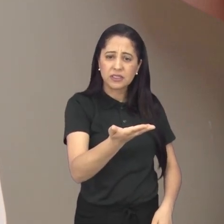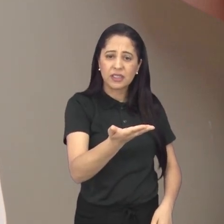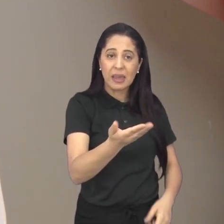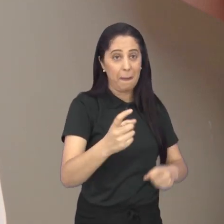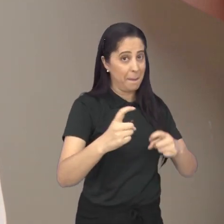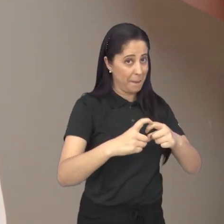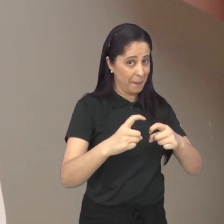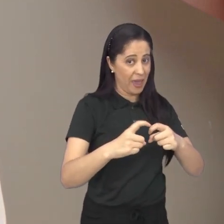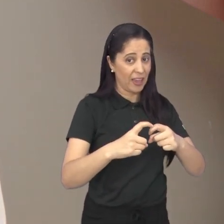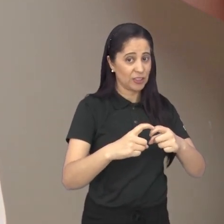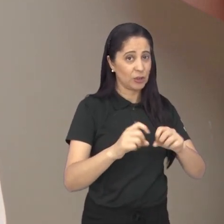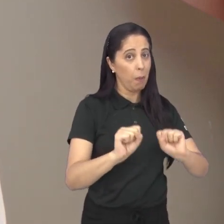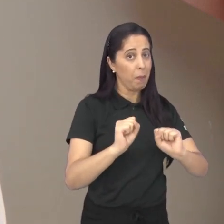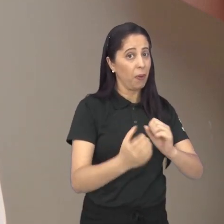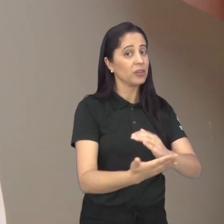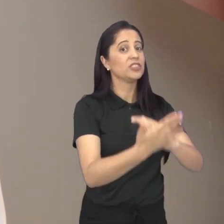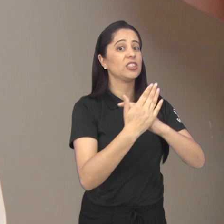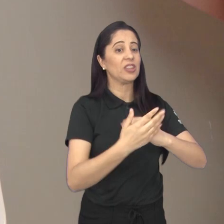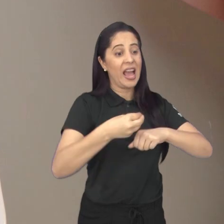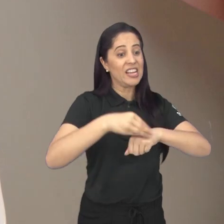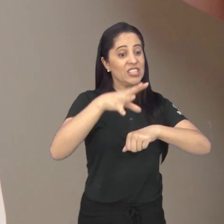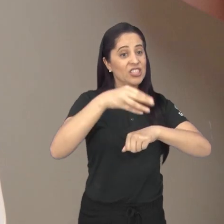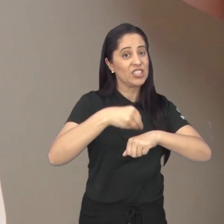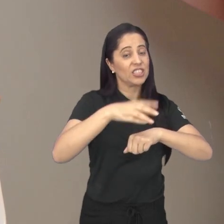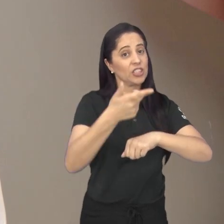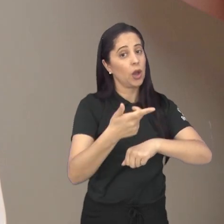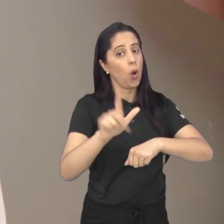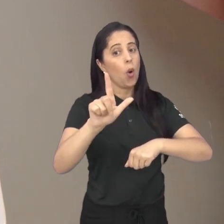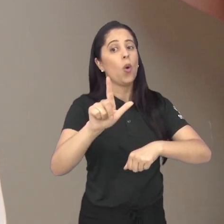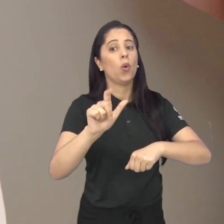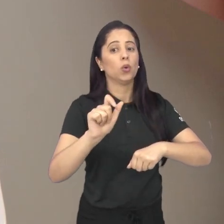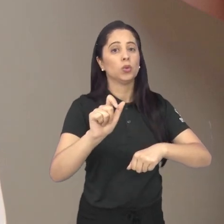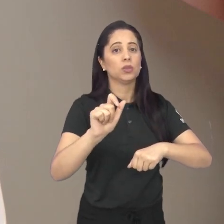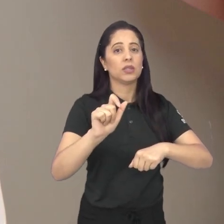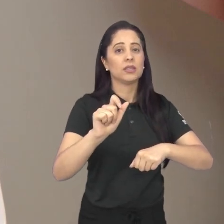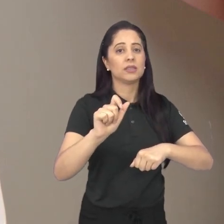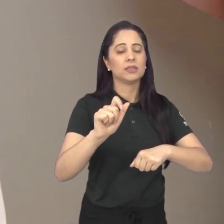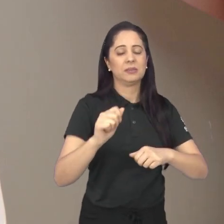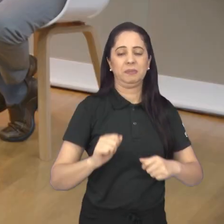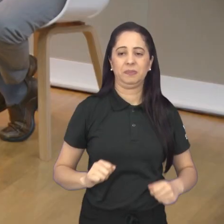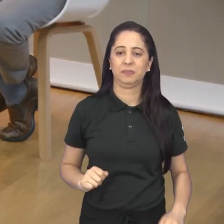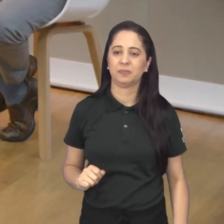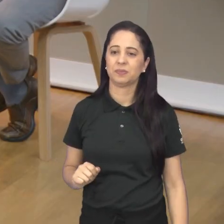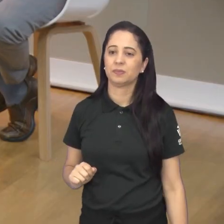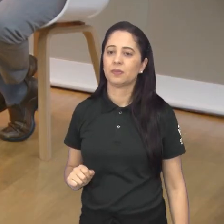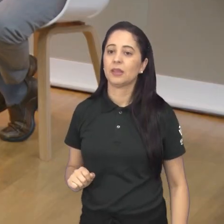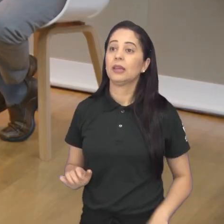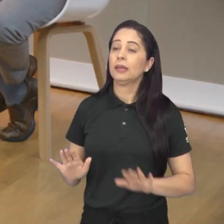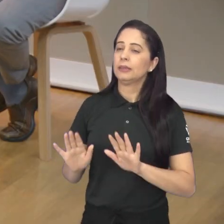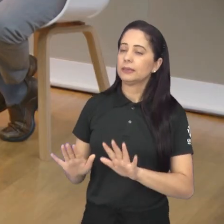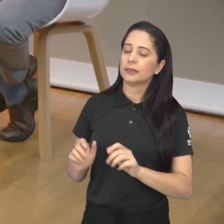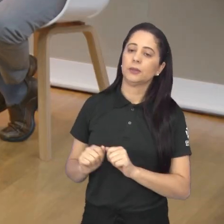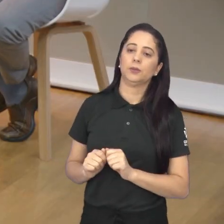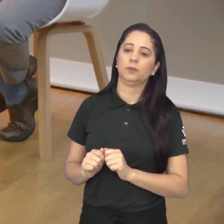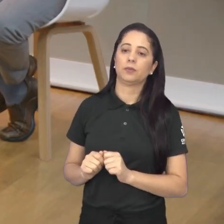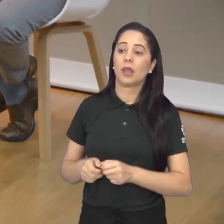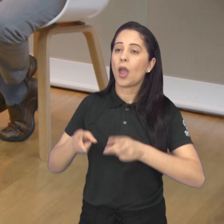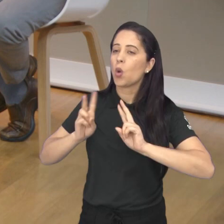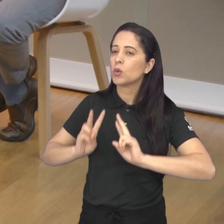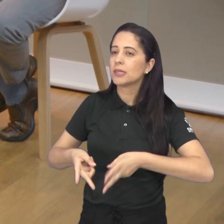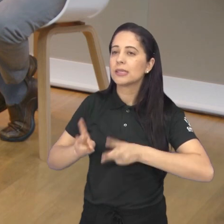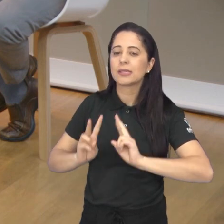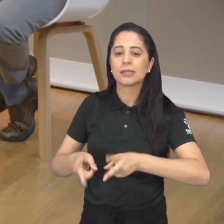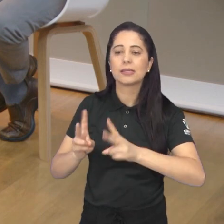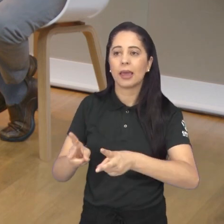aparelho digestivo, pode ajudar a gente aí com outras dicas, outros alimentos que é importante a gente consumir. Então, a gente pede para o paciente sempre